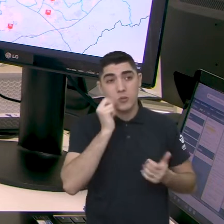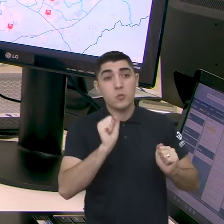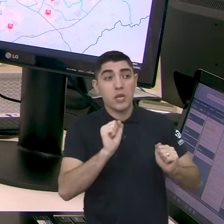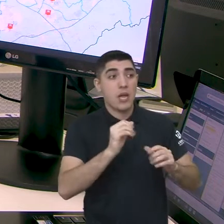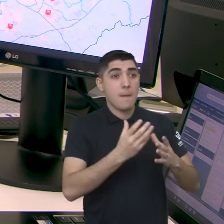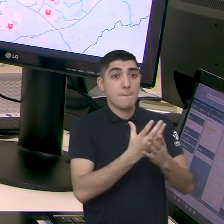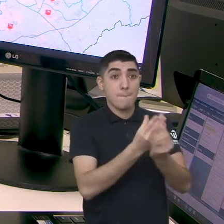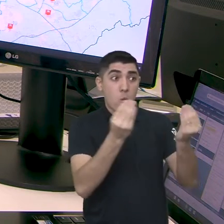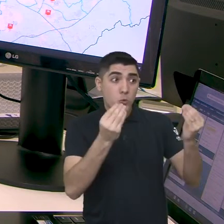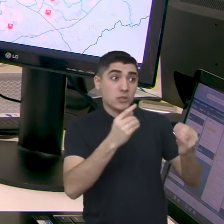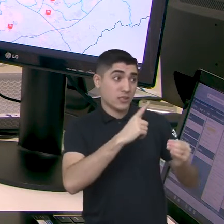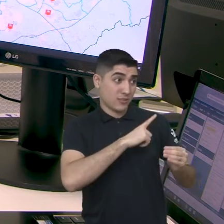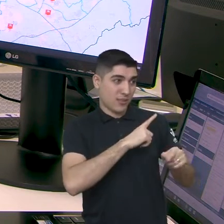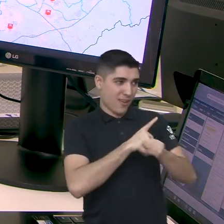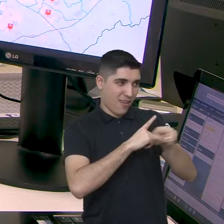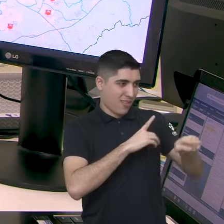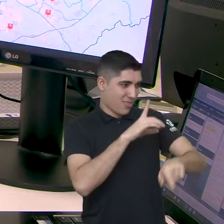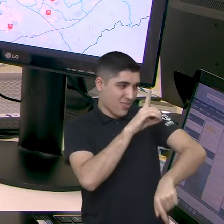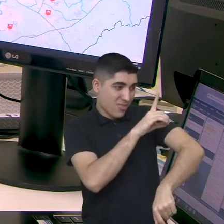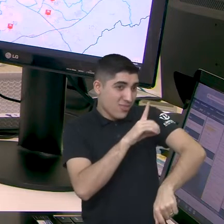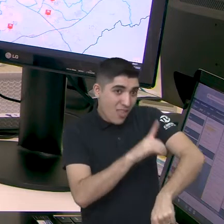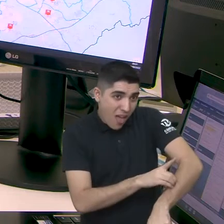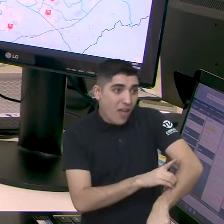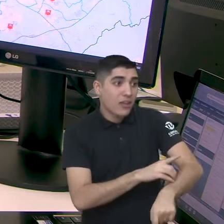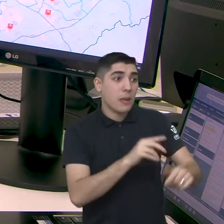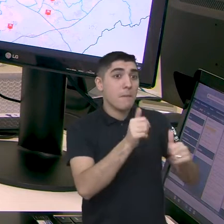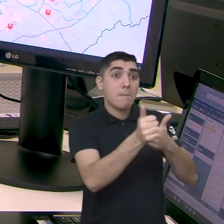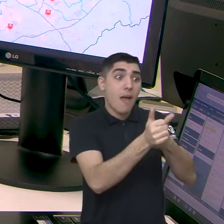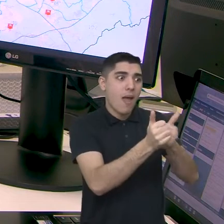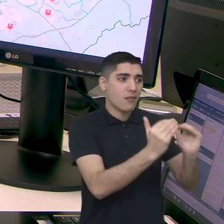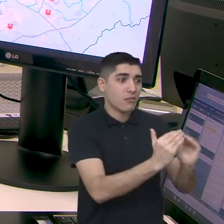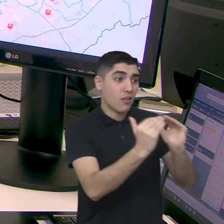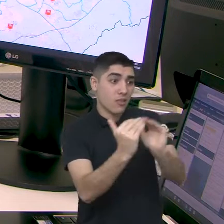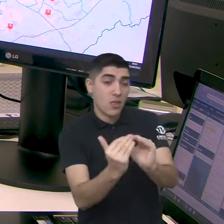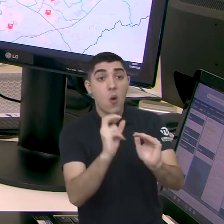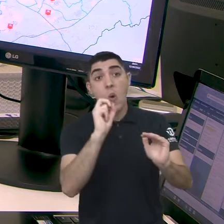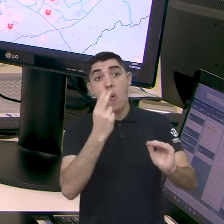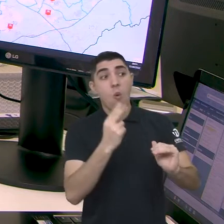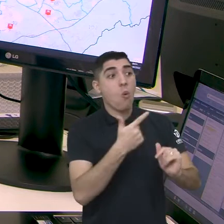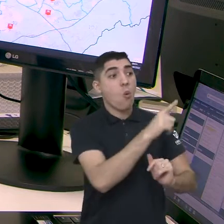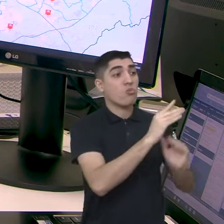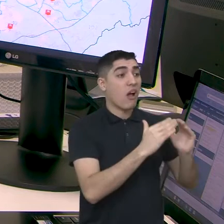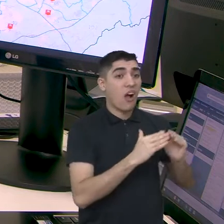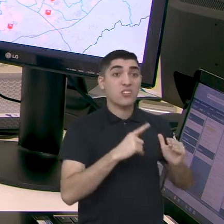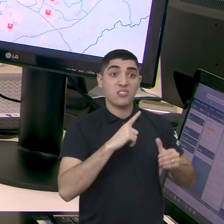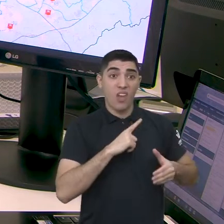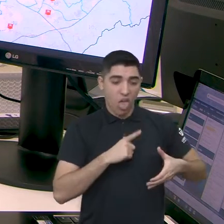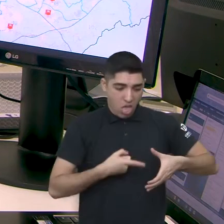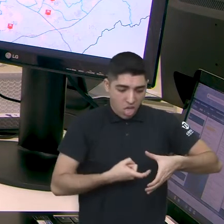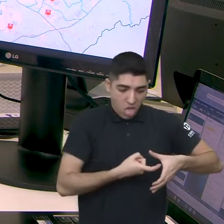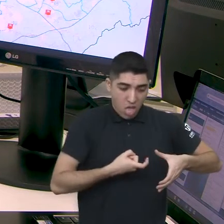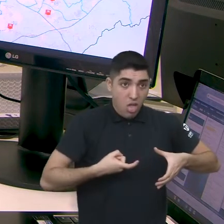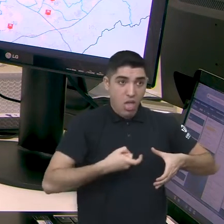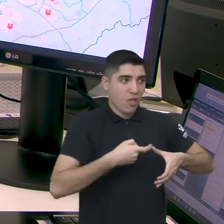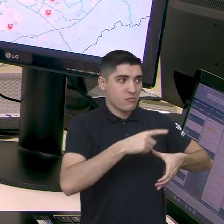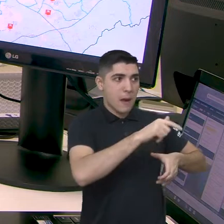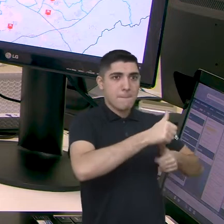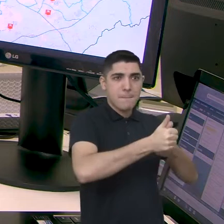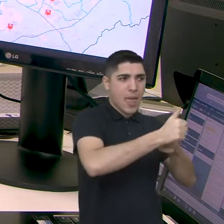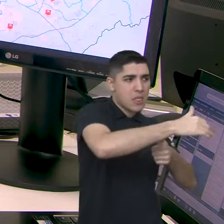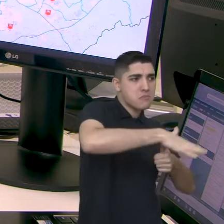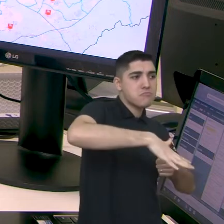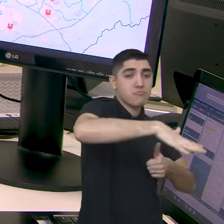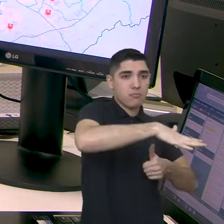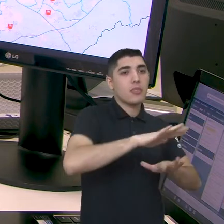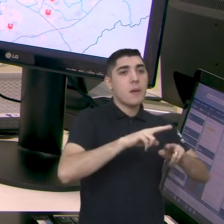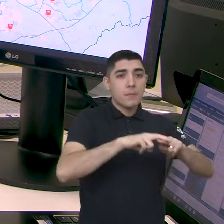de casos positivos de dengue no entorno, ou uma avaliação de densidade larvária que acabou dando um pouco mais alta. Então, a